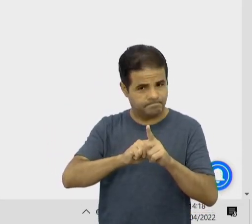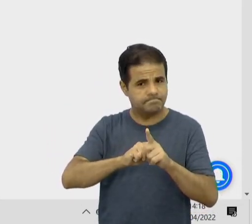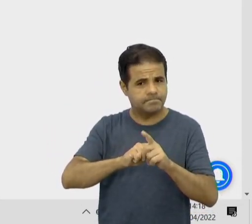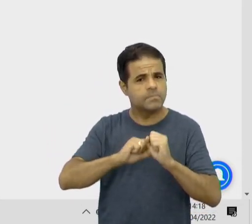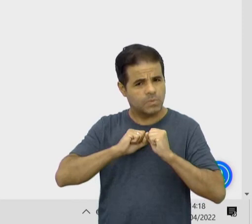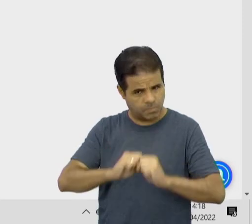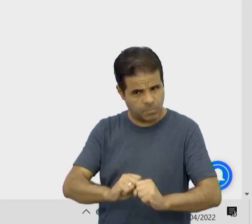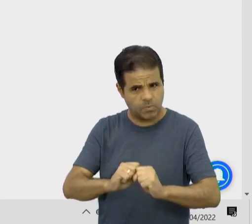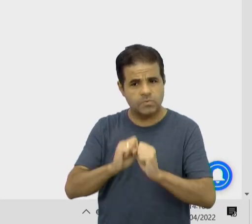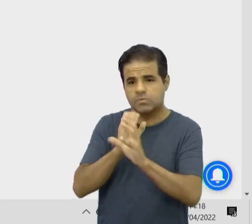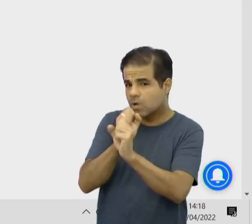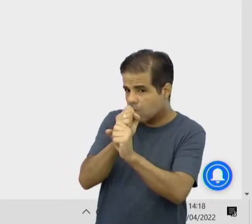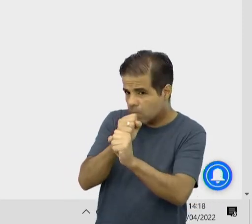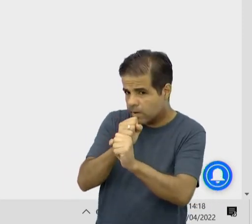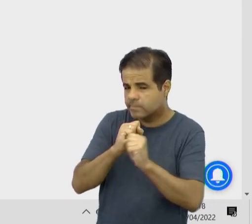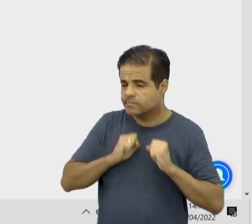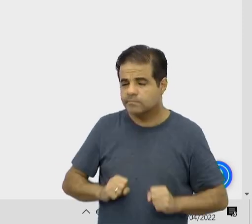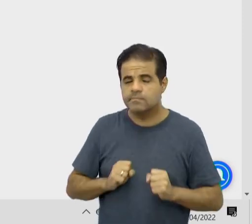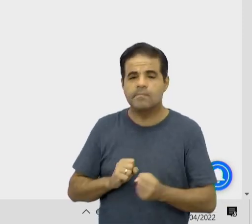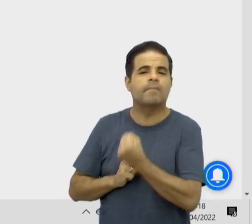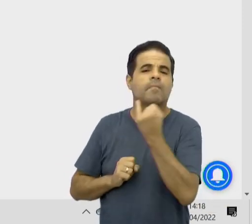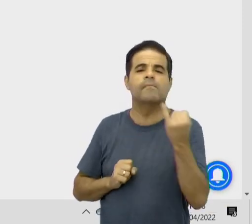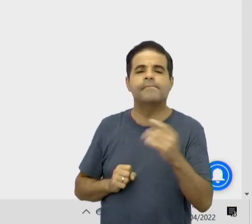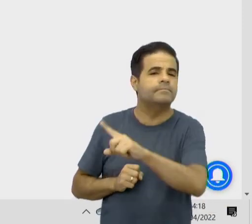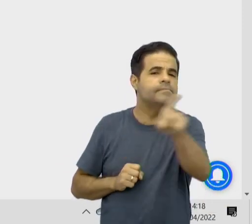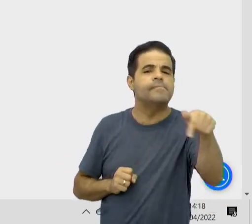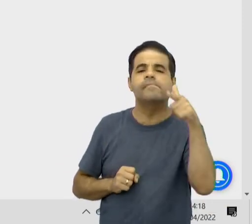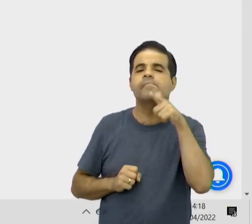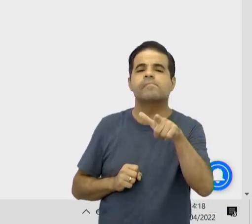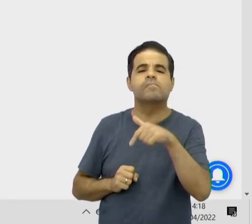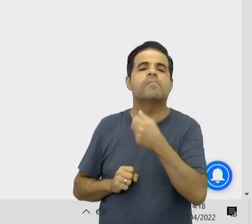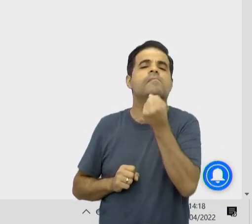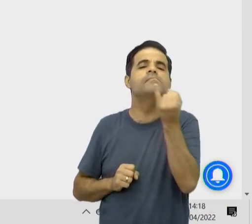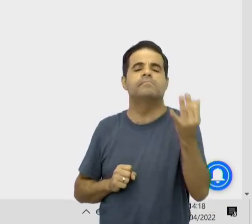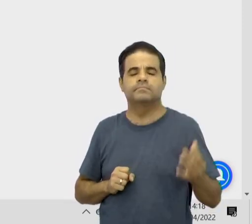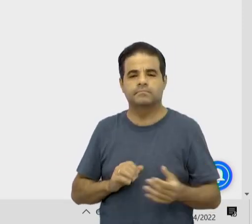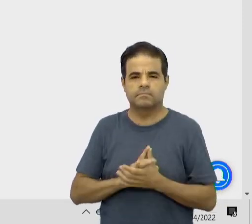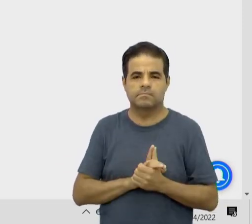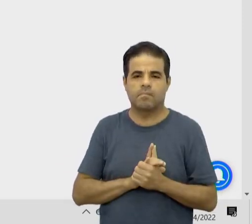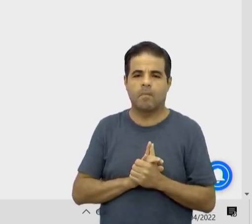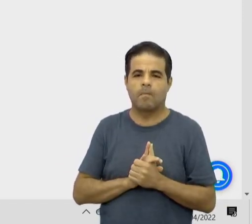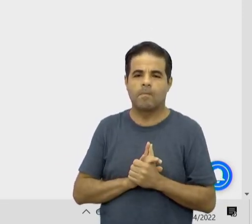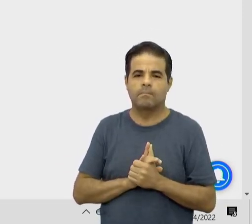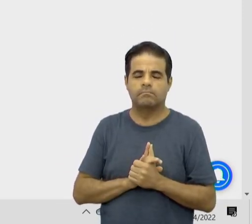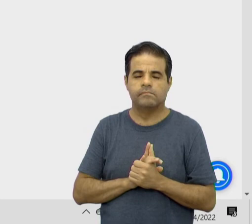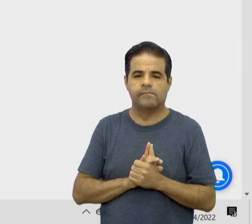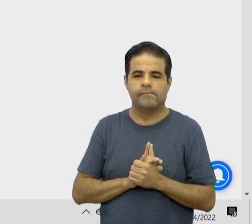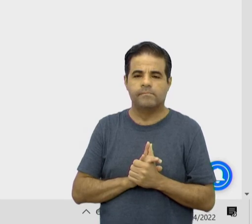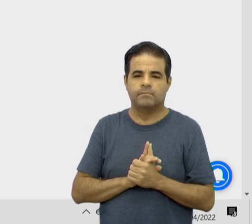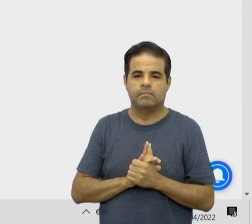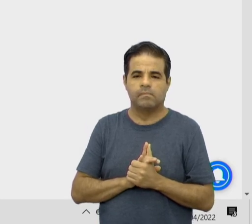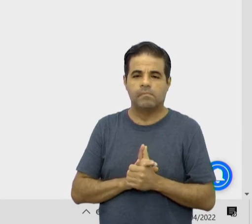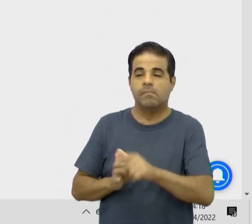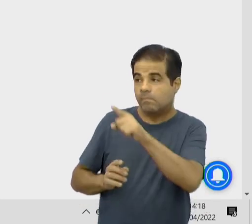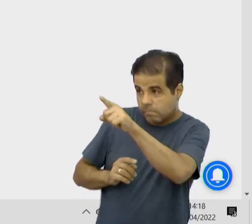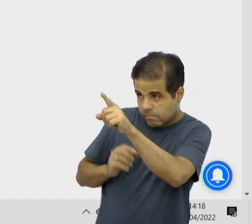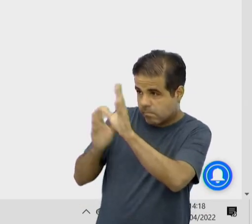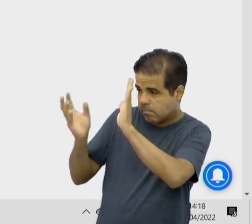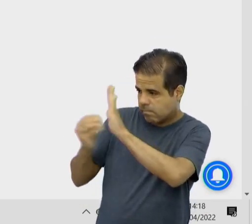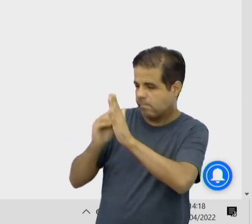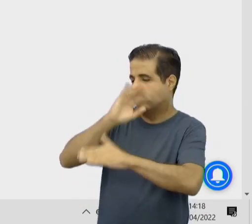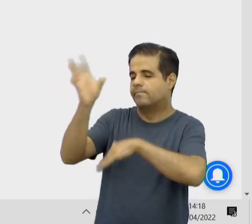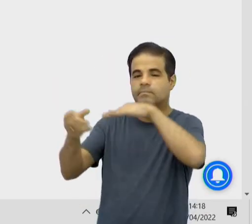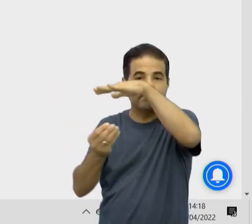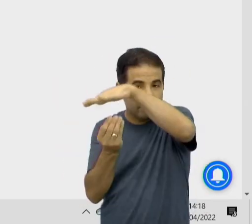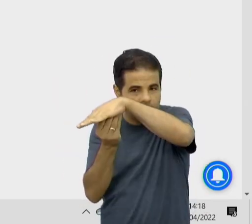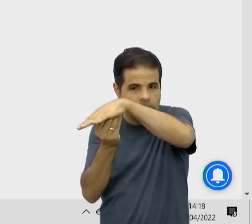Posso dar um calcular? Bora. Quanto será que eles vão ganhar, hein? Vamos lá, ó. Lembrando que esse simulador vai estar no